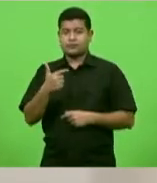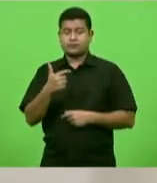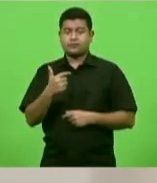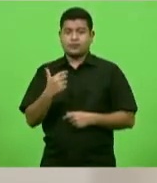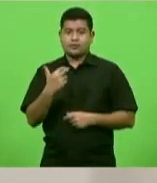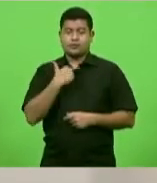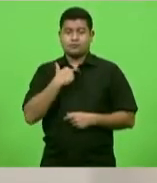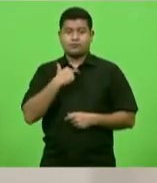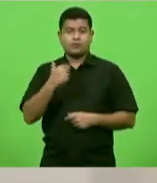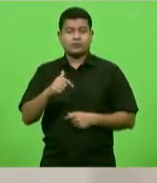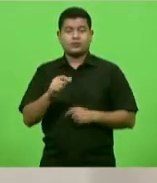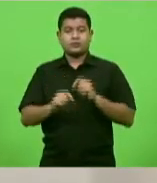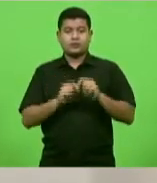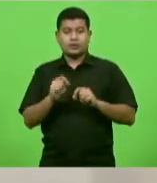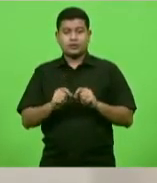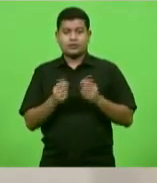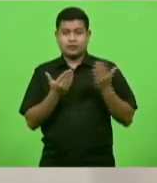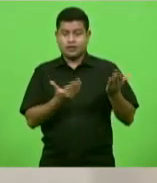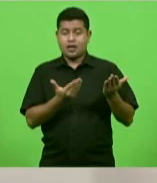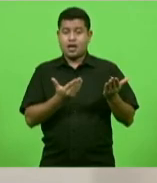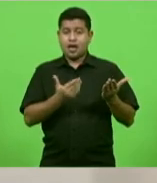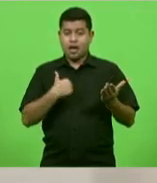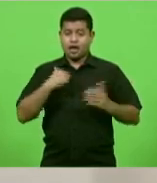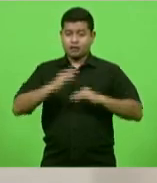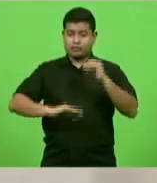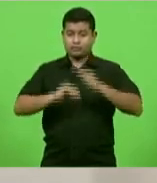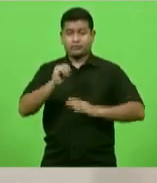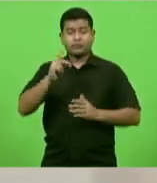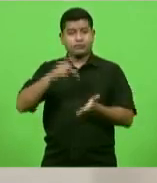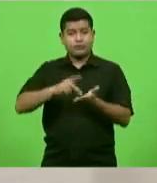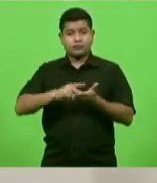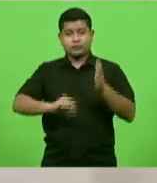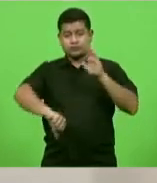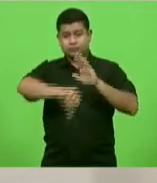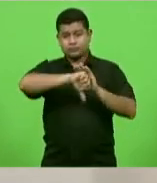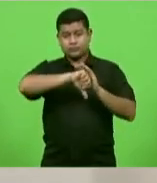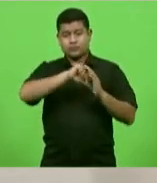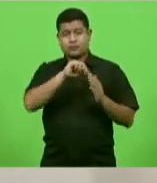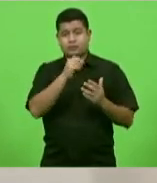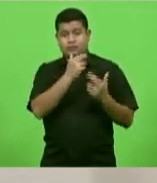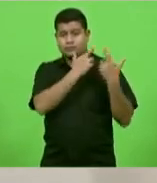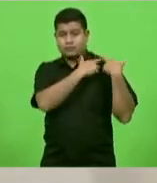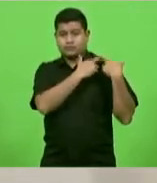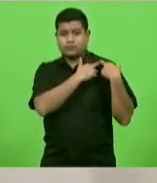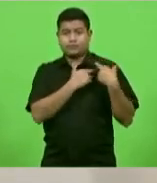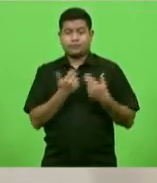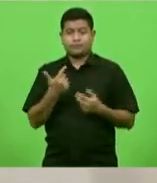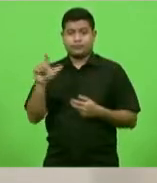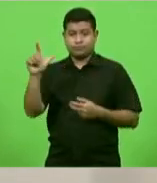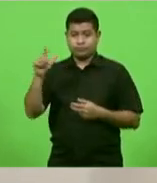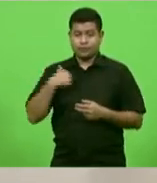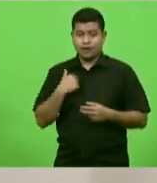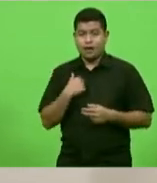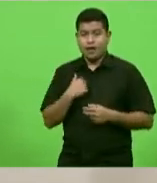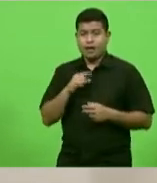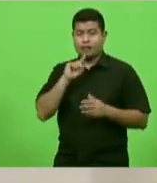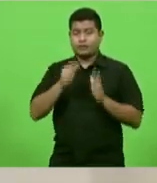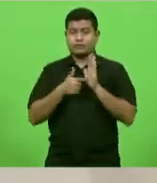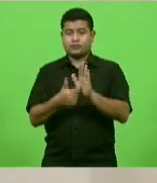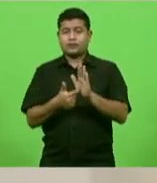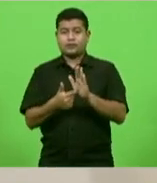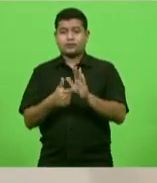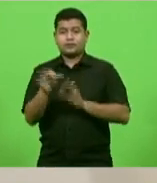de responsabilidade pelo governador do Estado. Outra, das acusações formuladas pelos denunciantes, é de